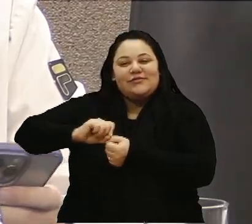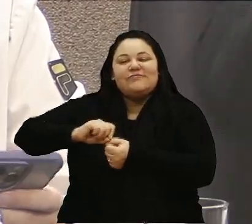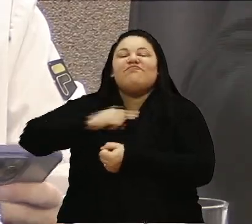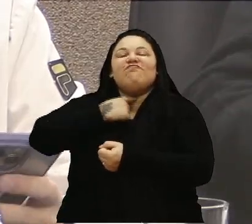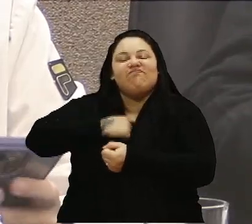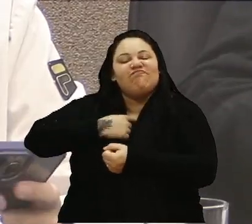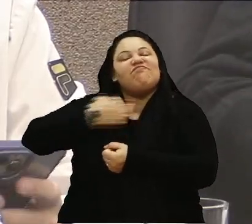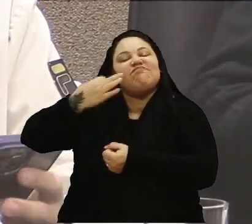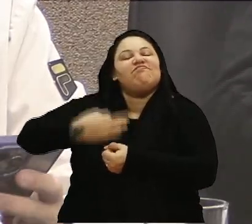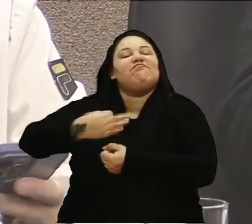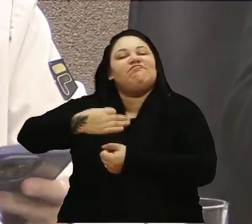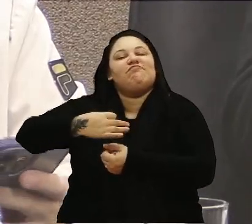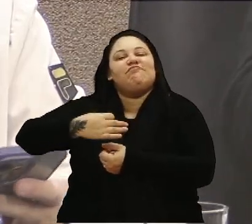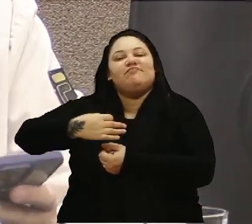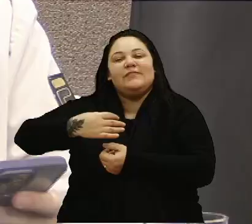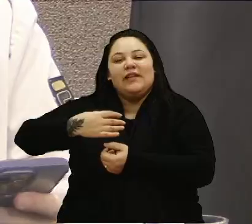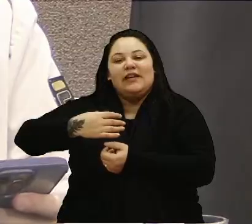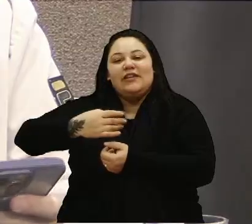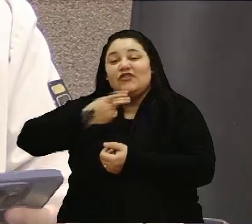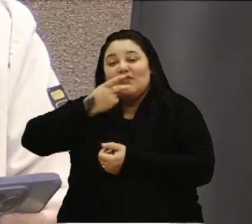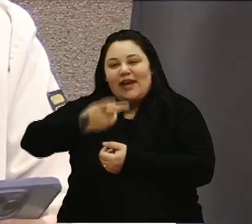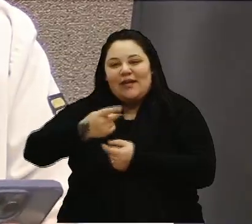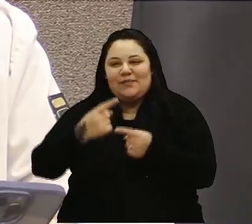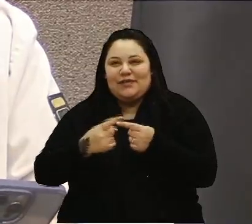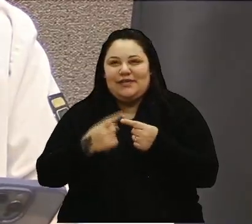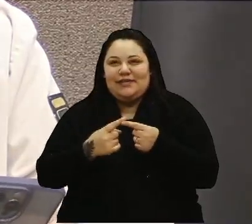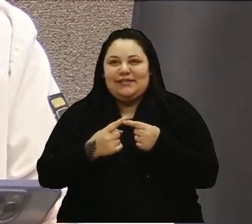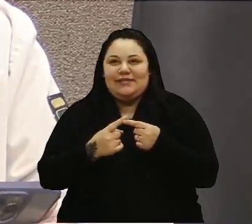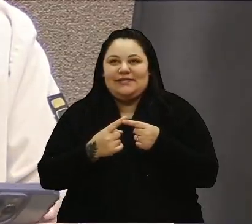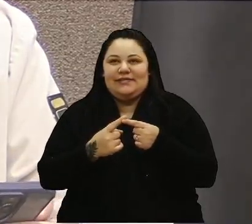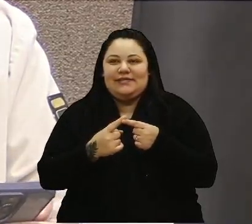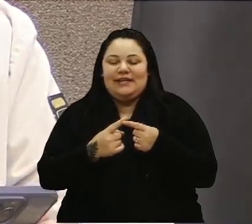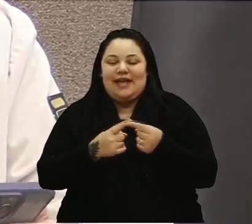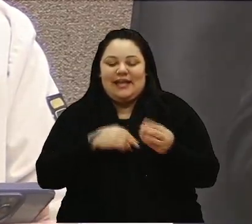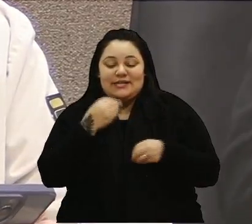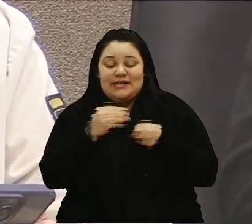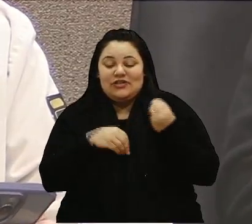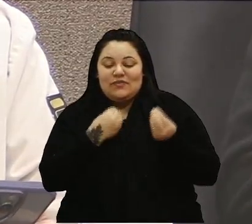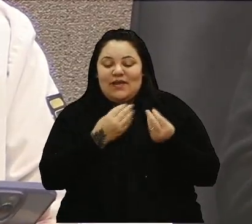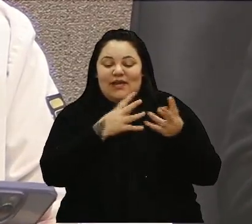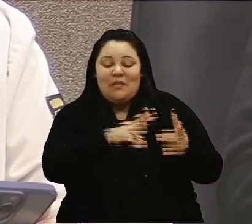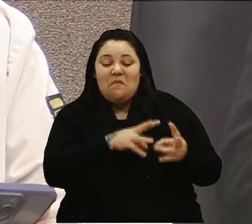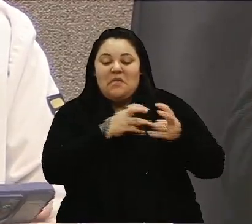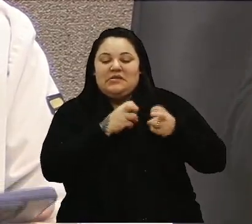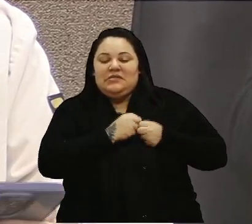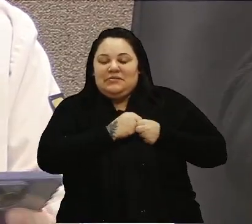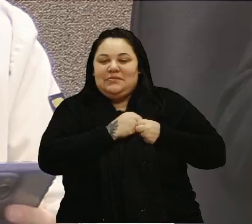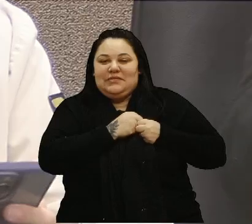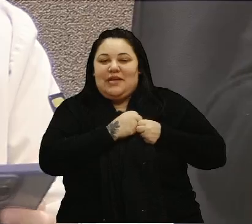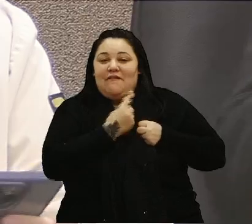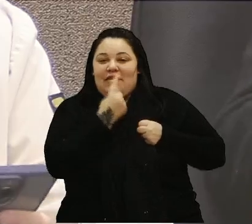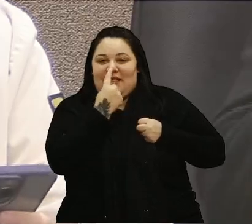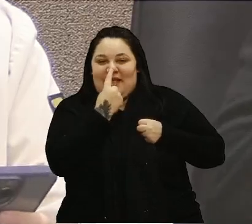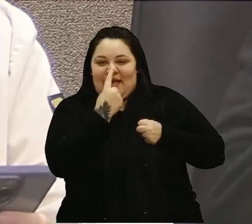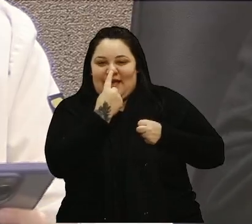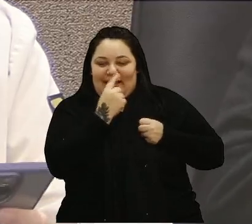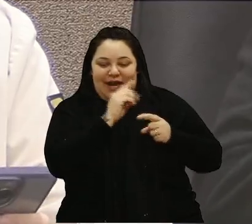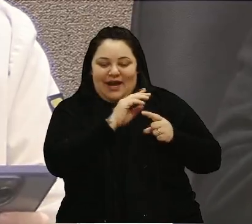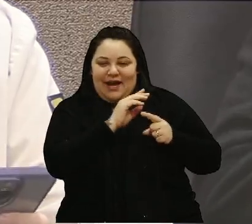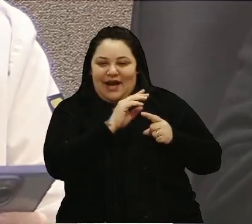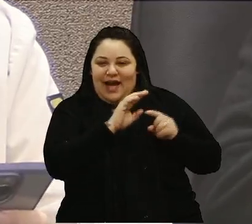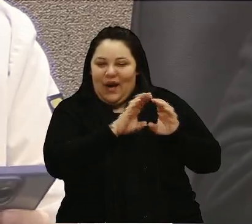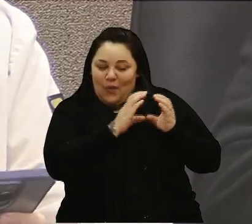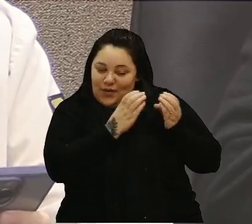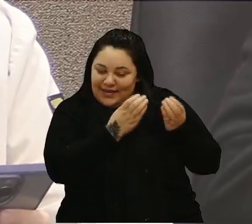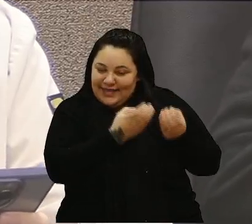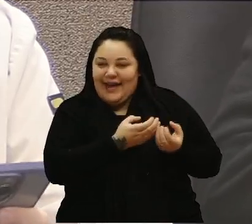ele dialoga com o conhecimento, né, com o pertencimento daquela comunidade que batizou essa estrada de Estrada